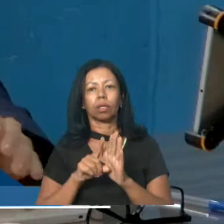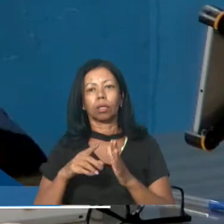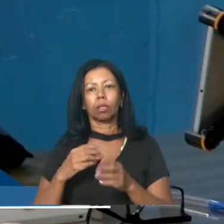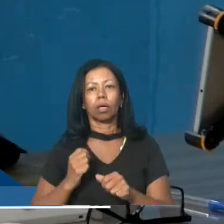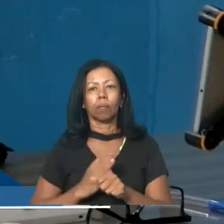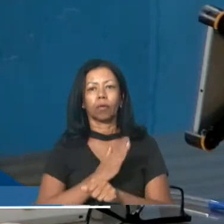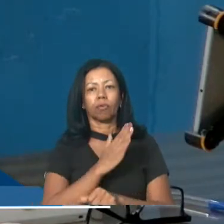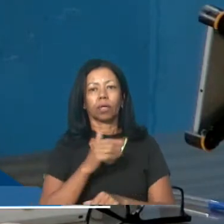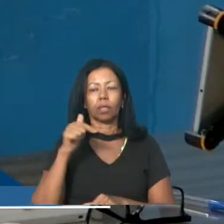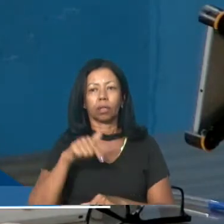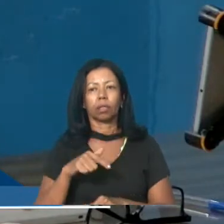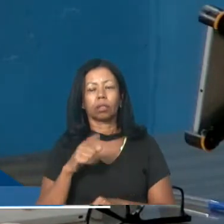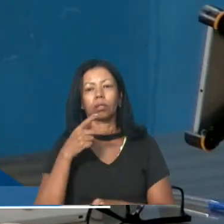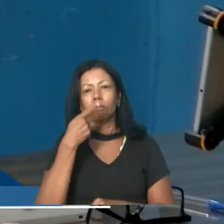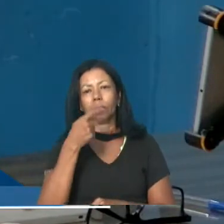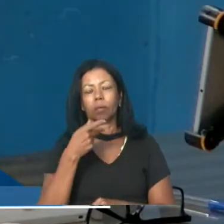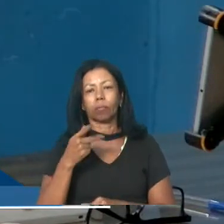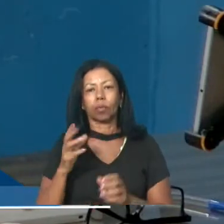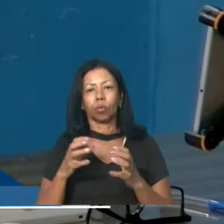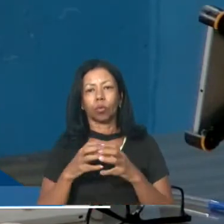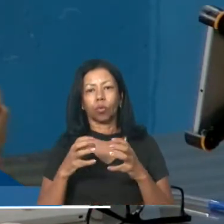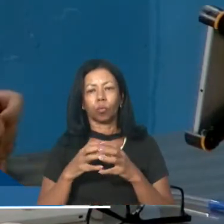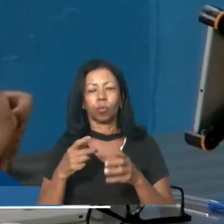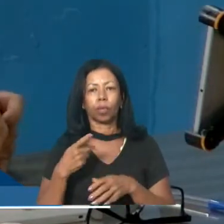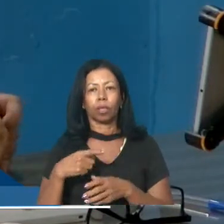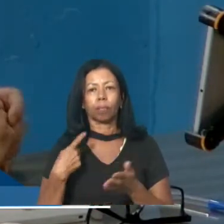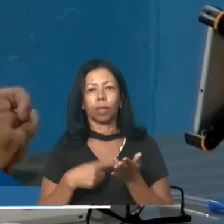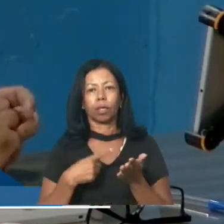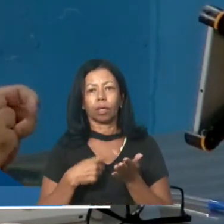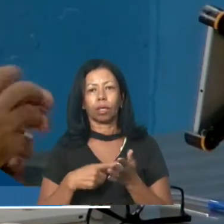E eu já adianto aqui para a minha assessoria, para a gente marcar com o